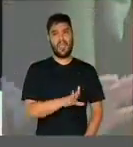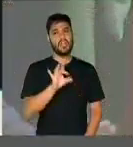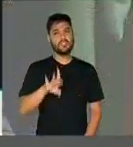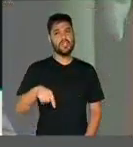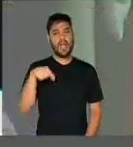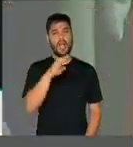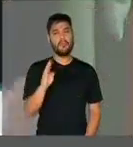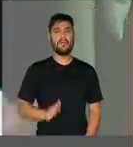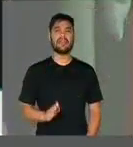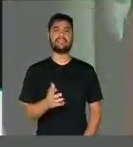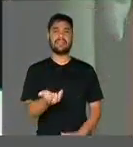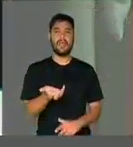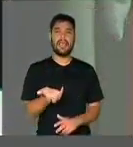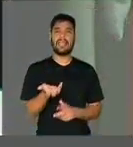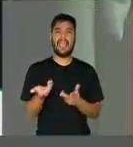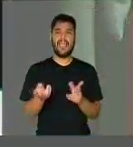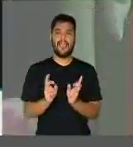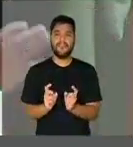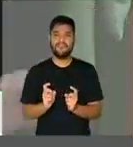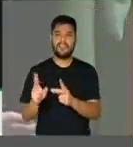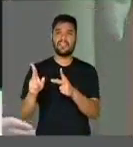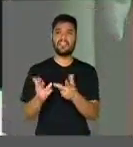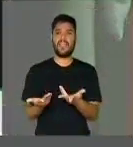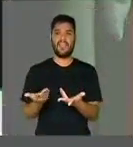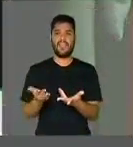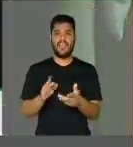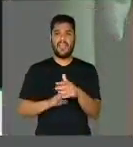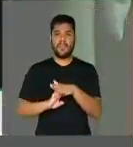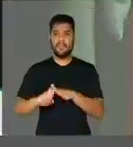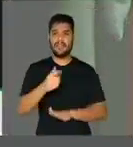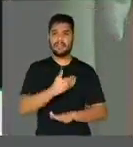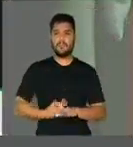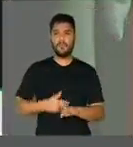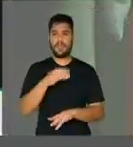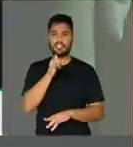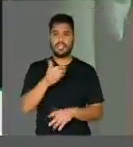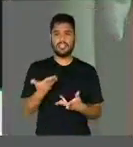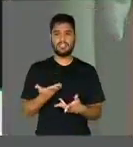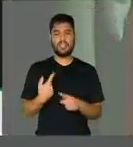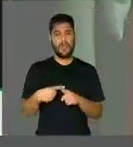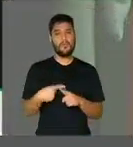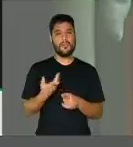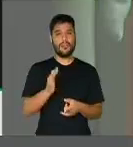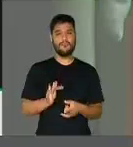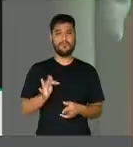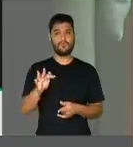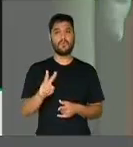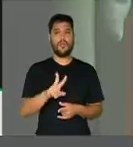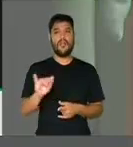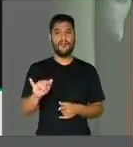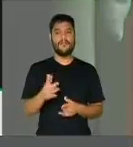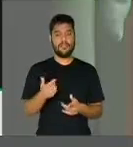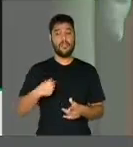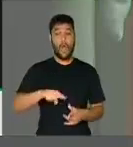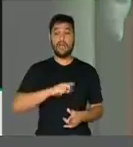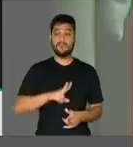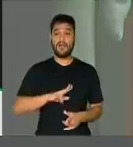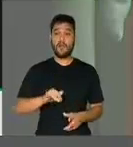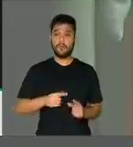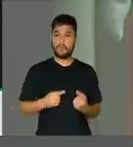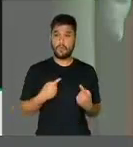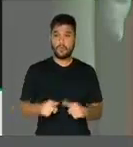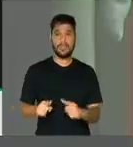essa solução tupiniquim que vai ter da nossa parte todo o trabalho contra a privatização